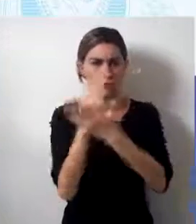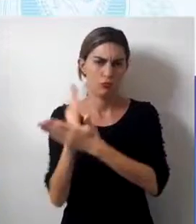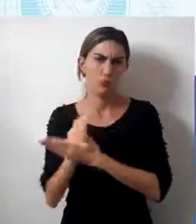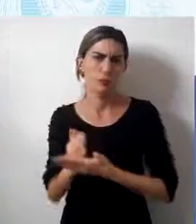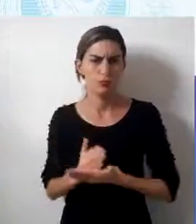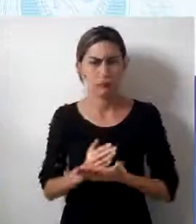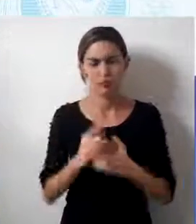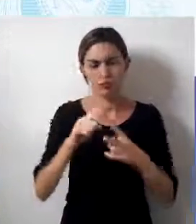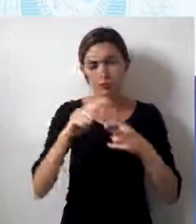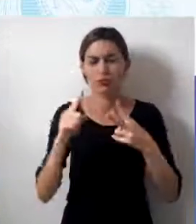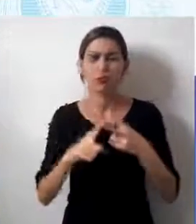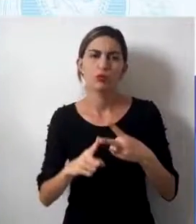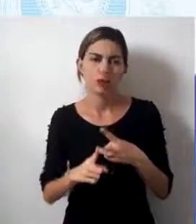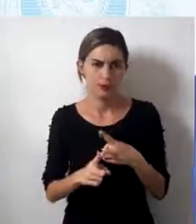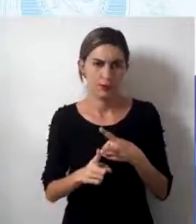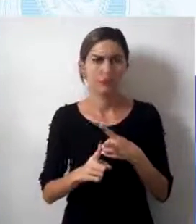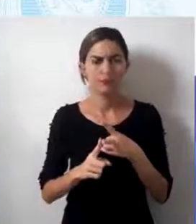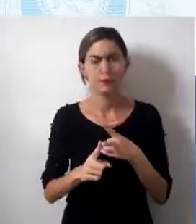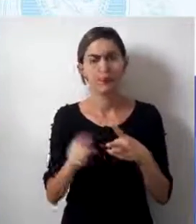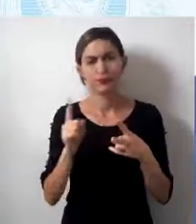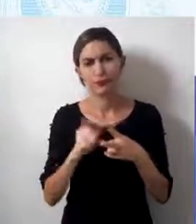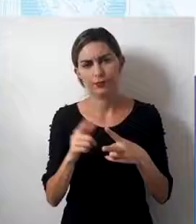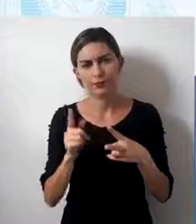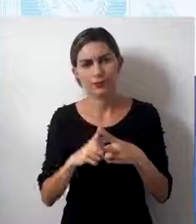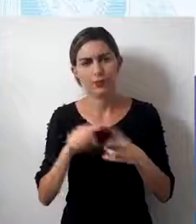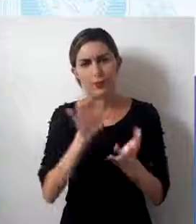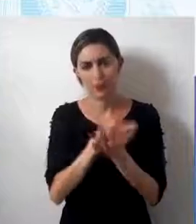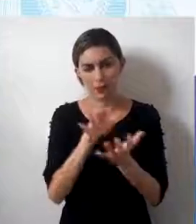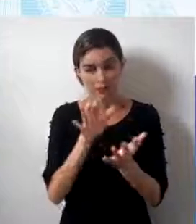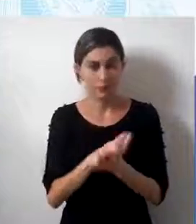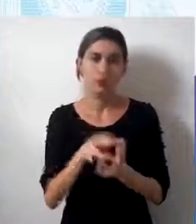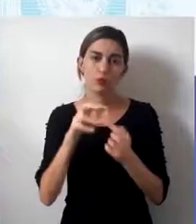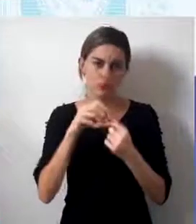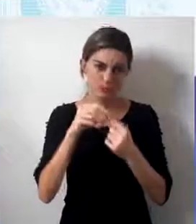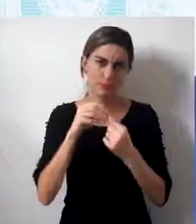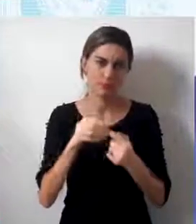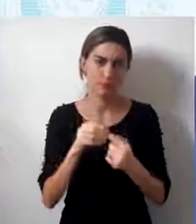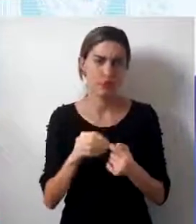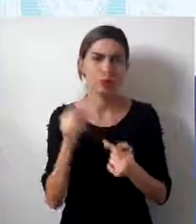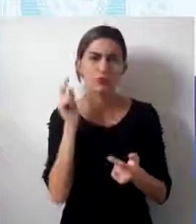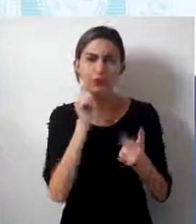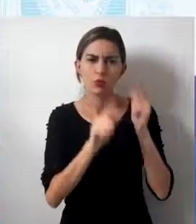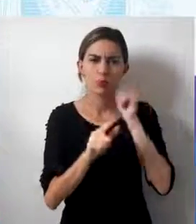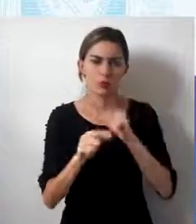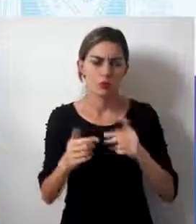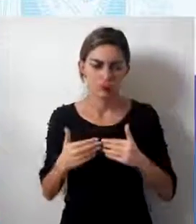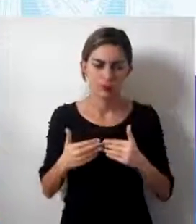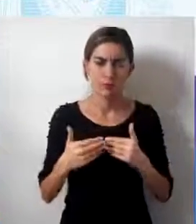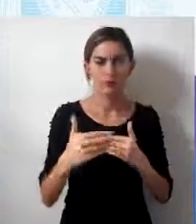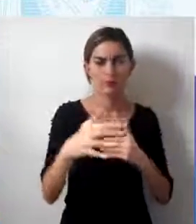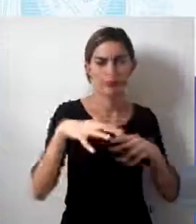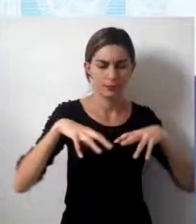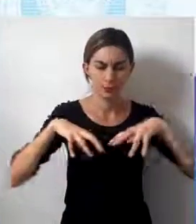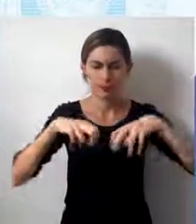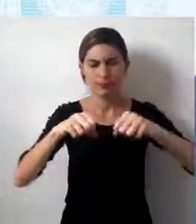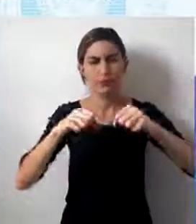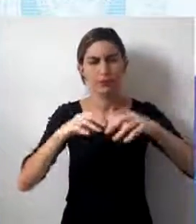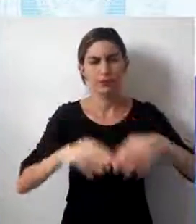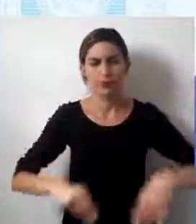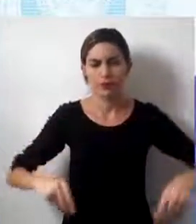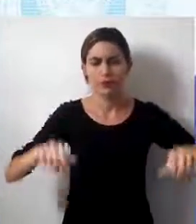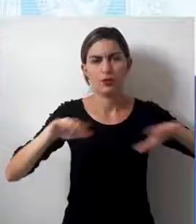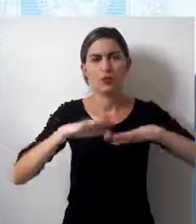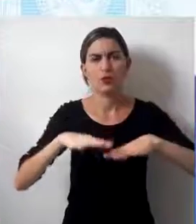algumas, duas, para ser mais preciso, Pernambuco foi uma delas, que conseguiu, a partir da exploração